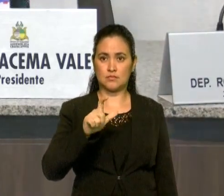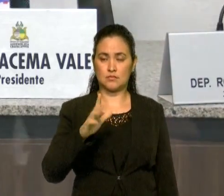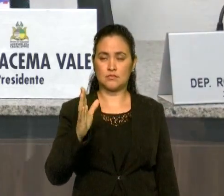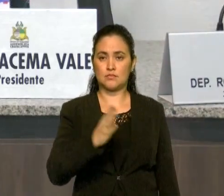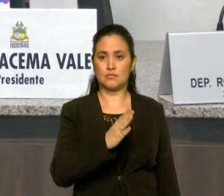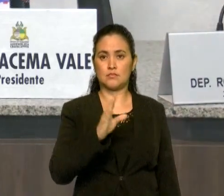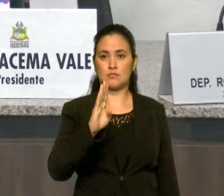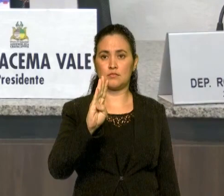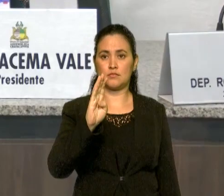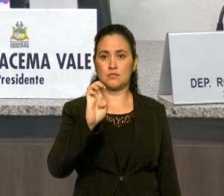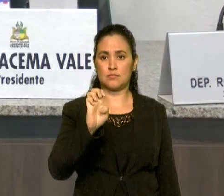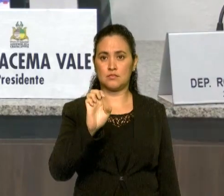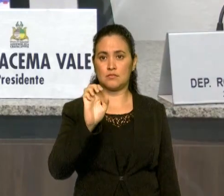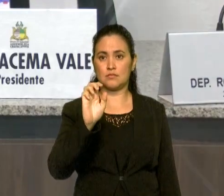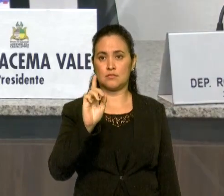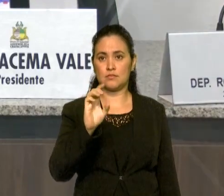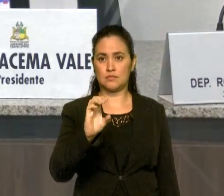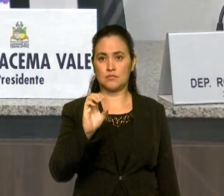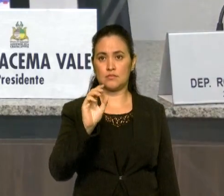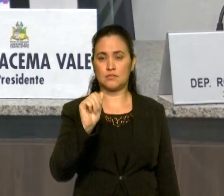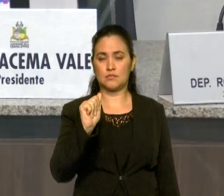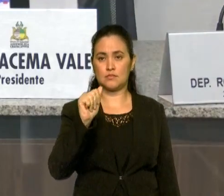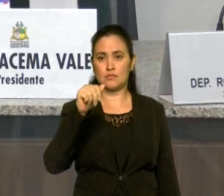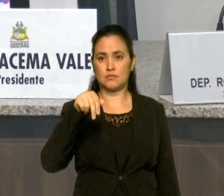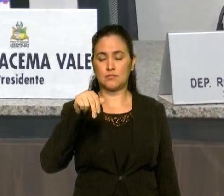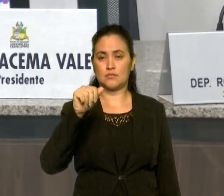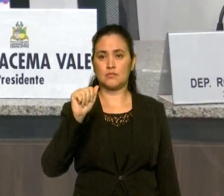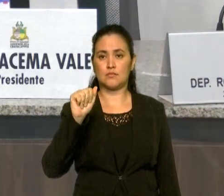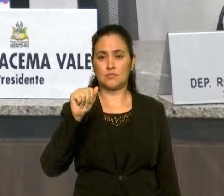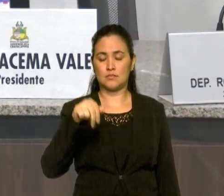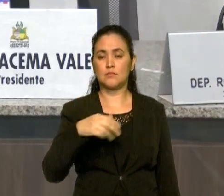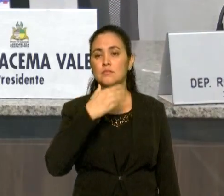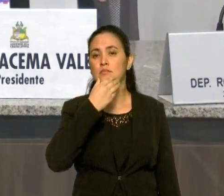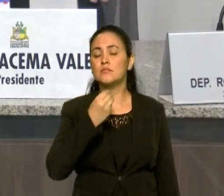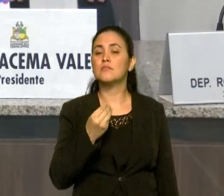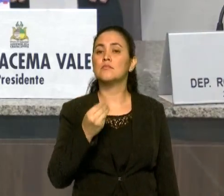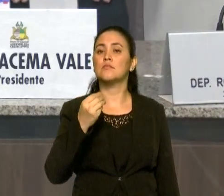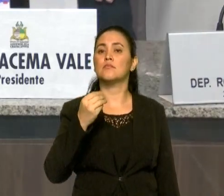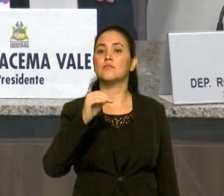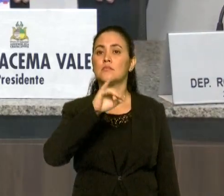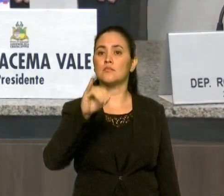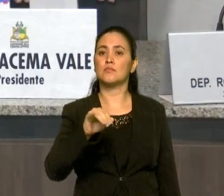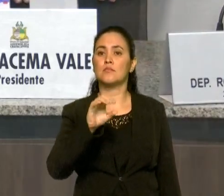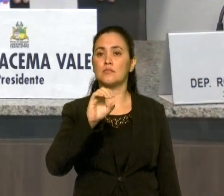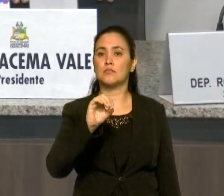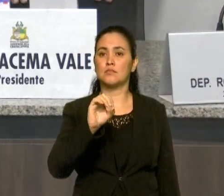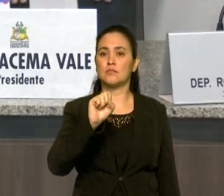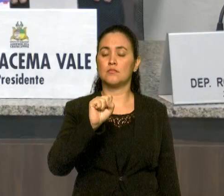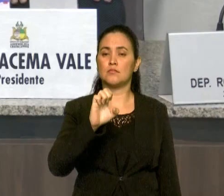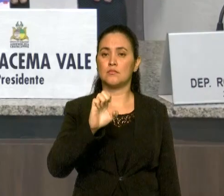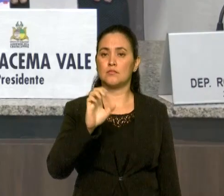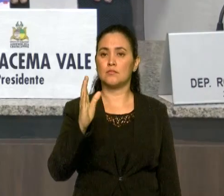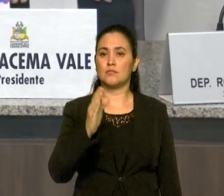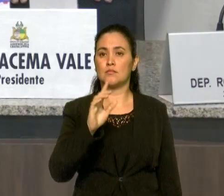em memória ao senhor José Gentil Rosa. Comparecer favorável